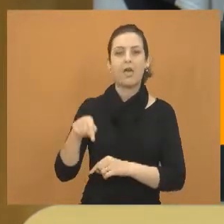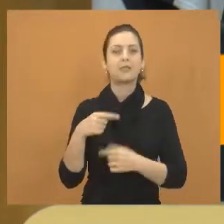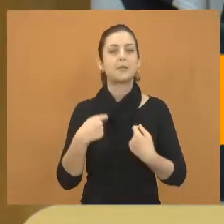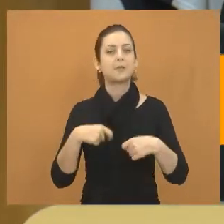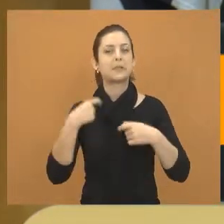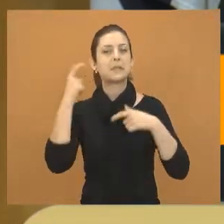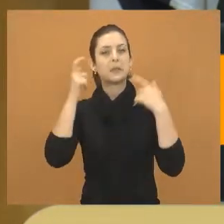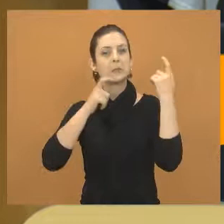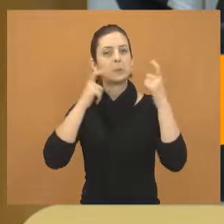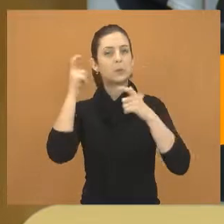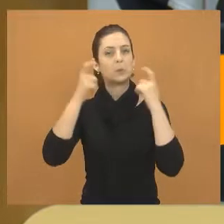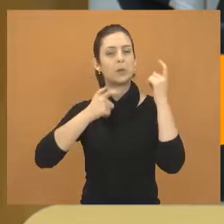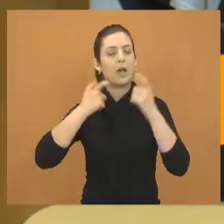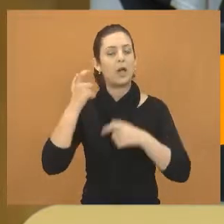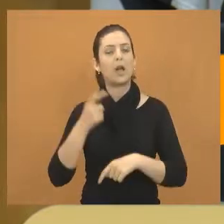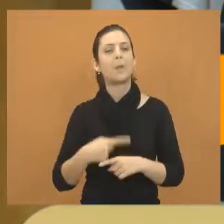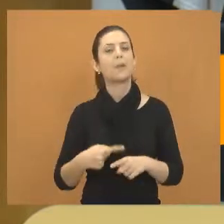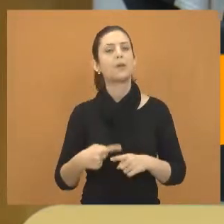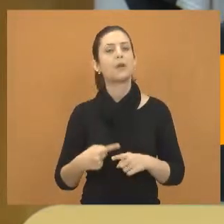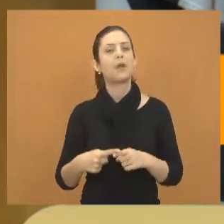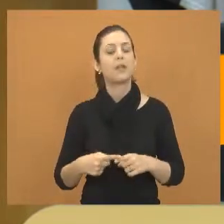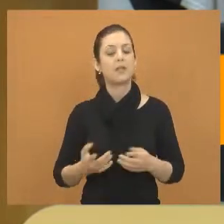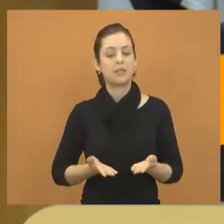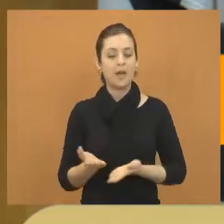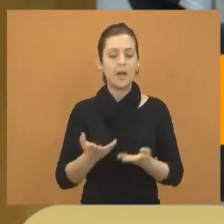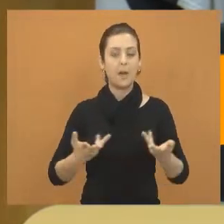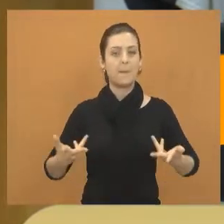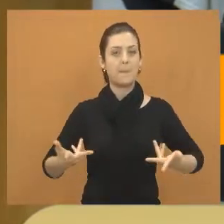a grande preocupação, porque tratando melhor